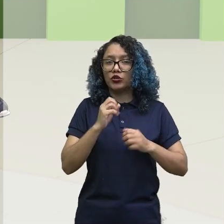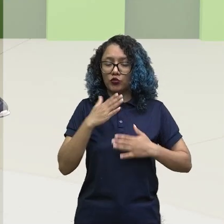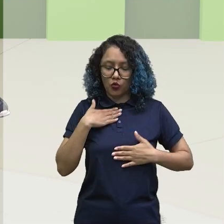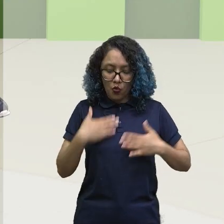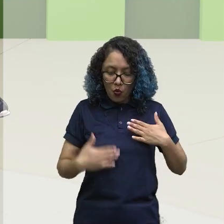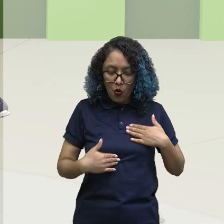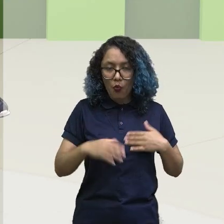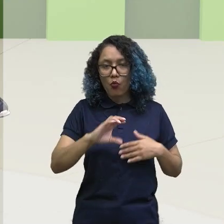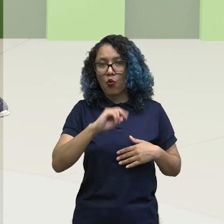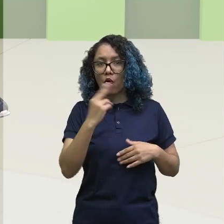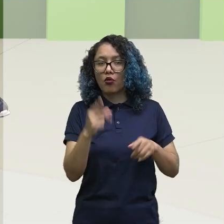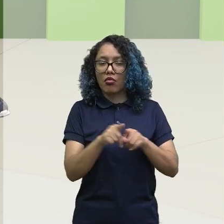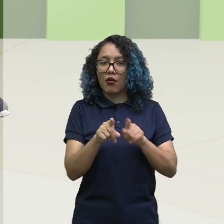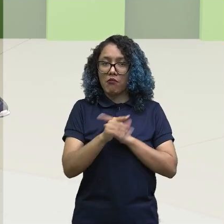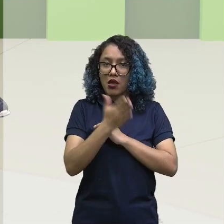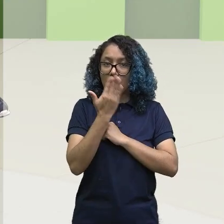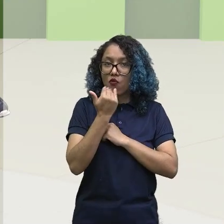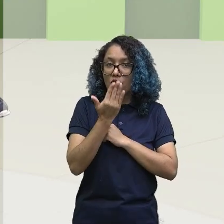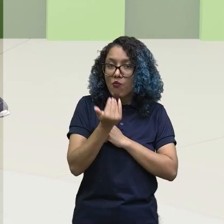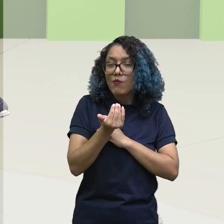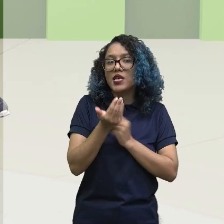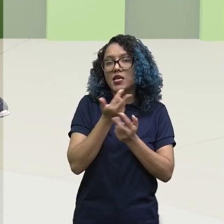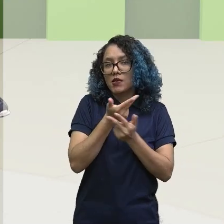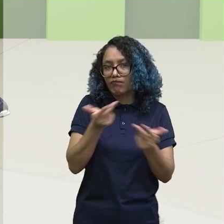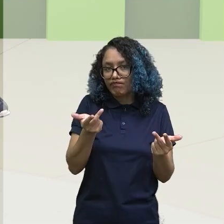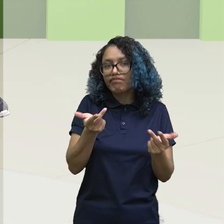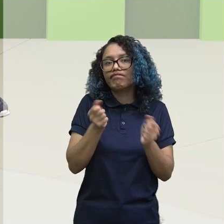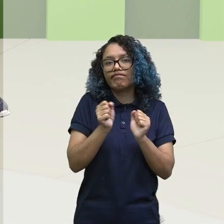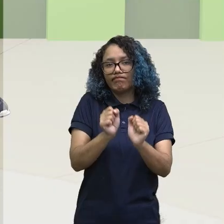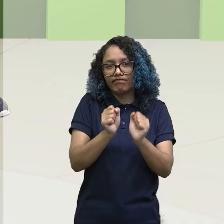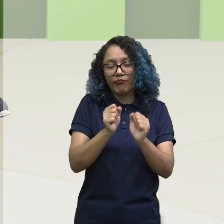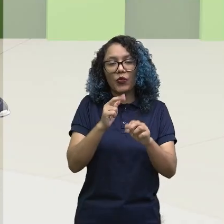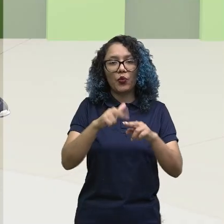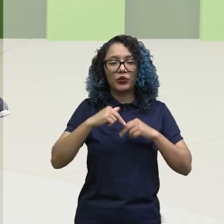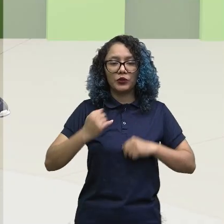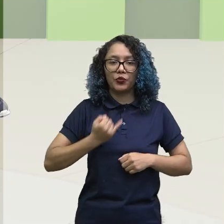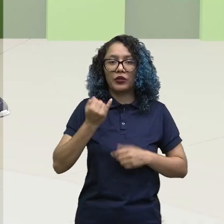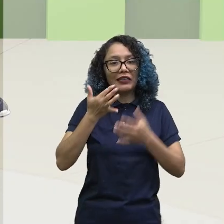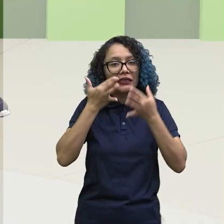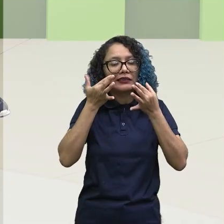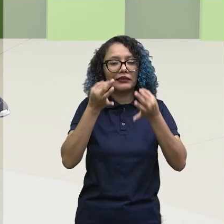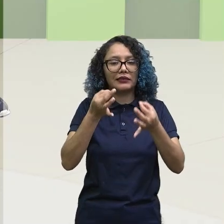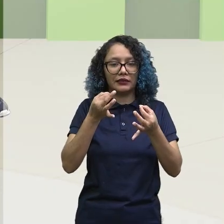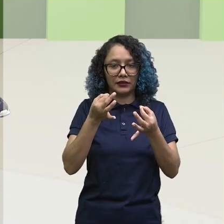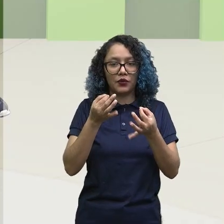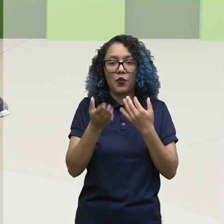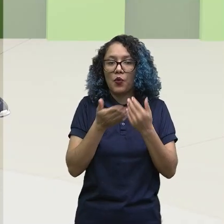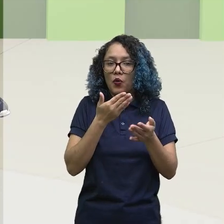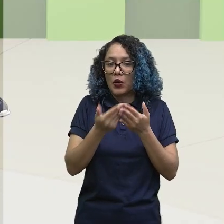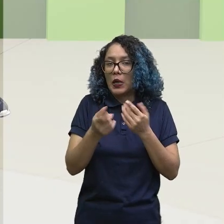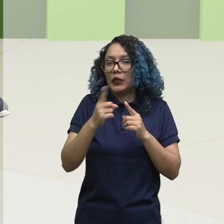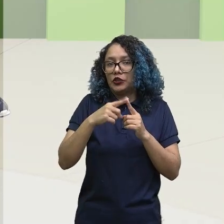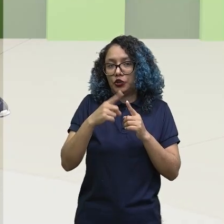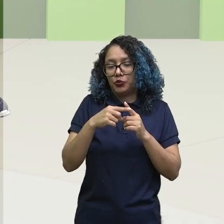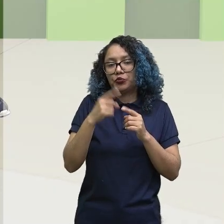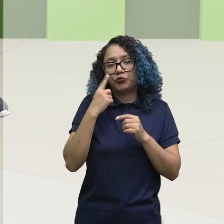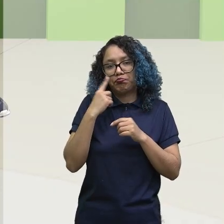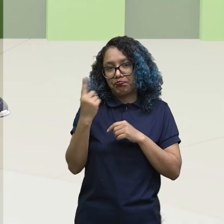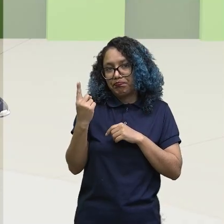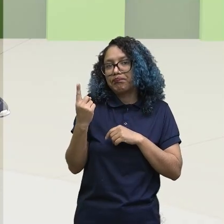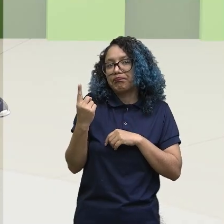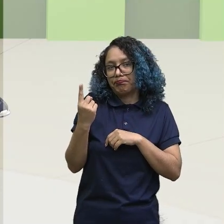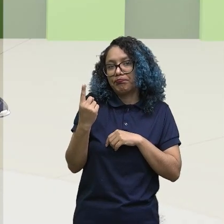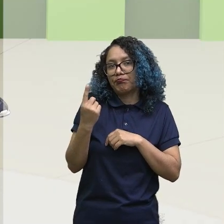na comida, tá? Então, é importante a gente ficar atento a qualquer tipo de situação em relação a